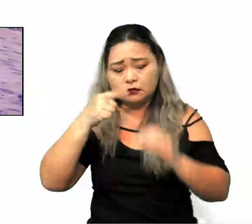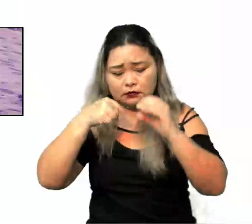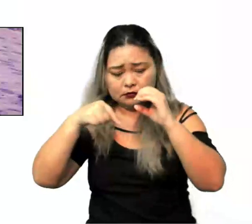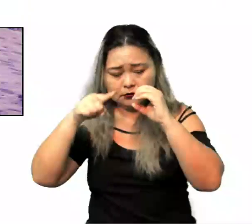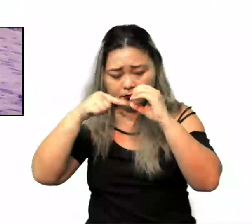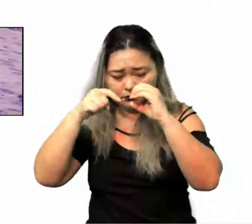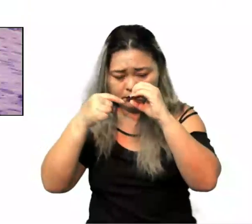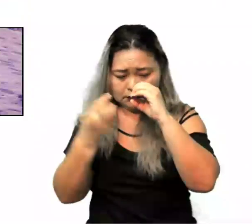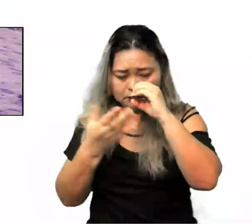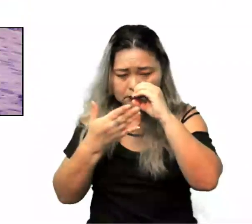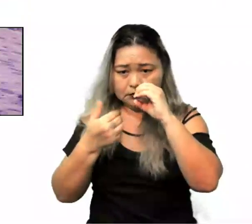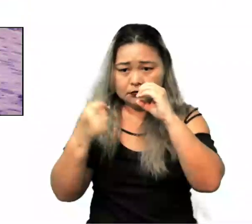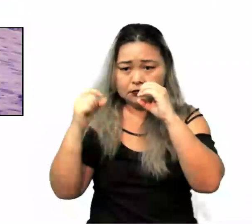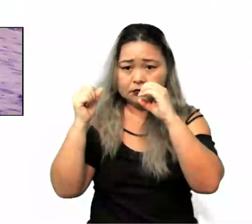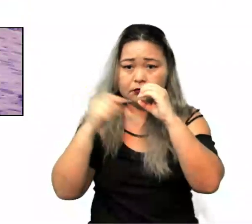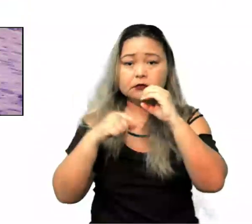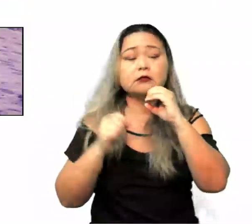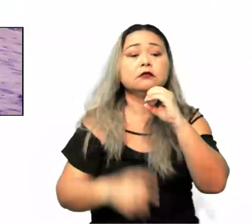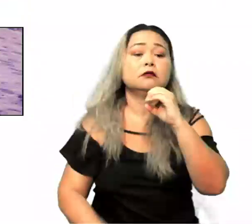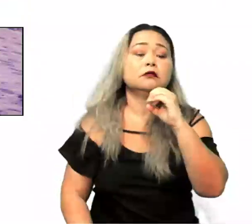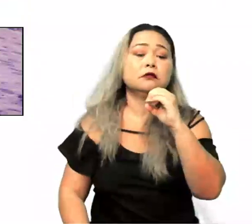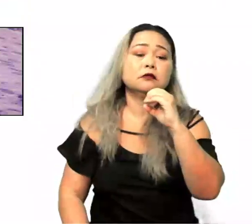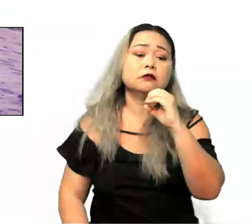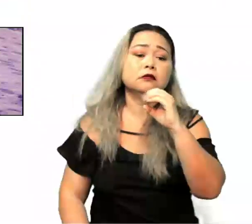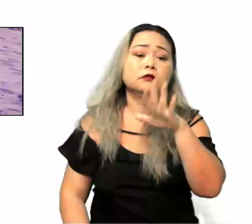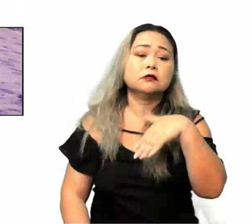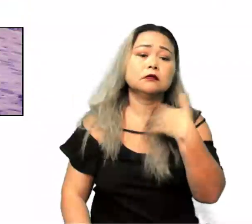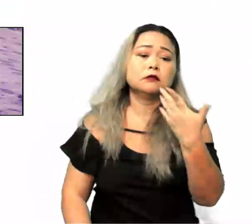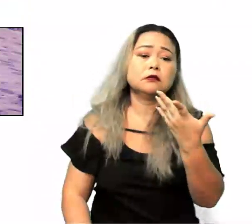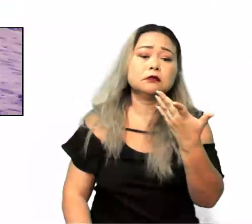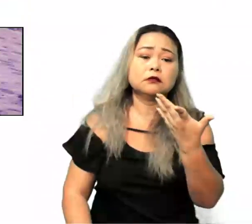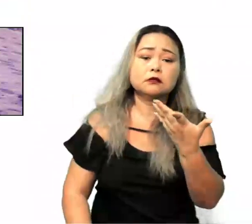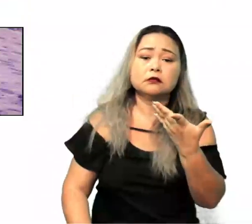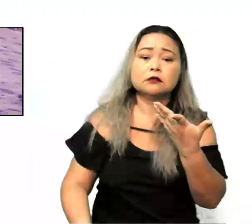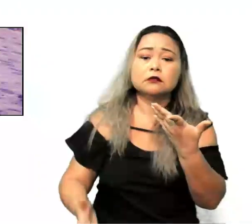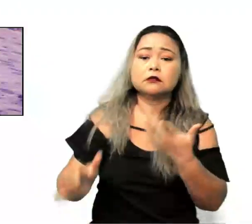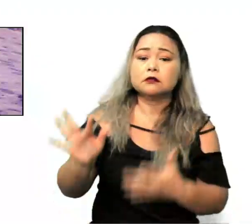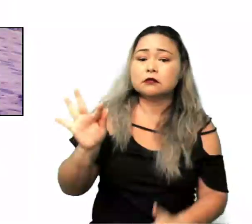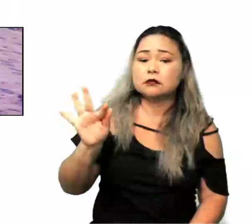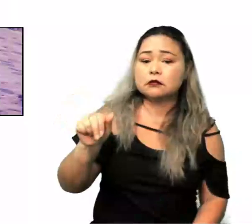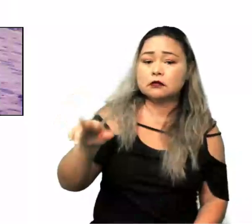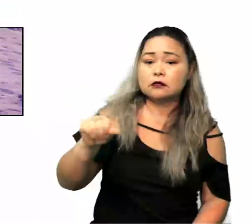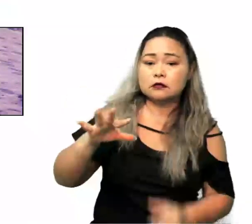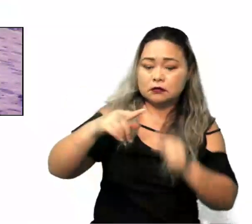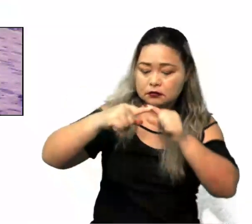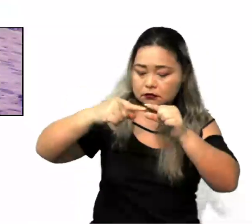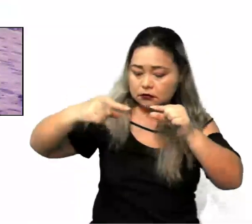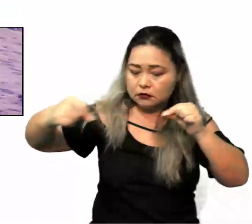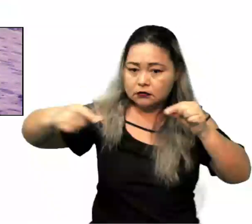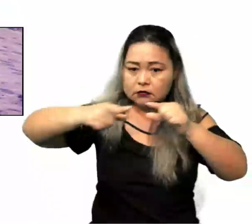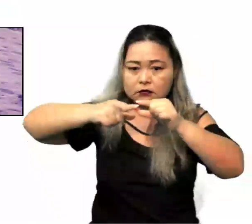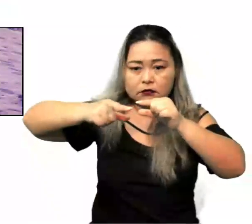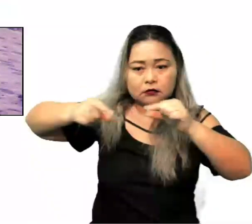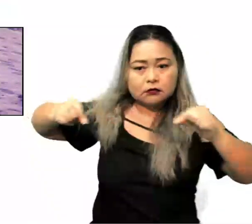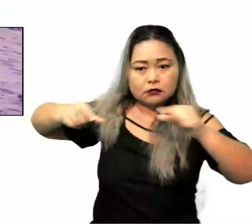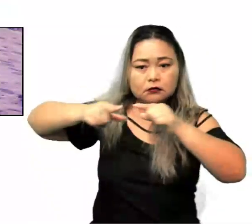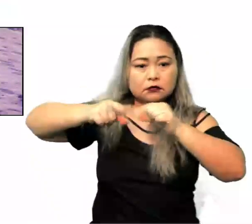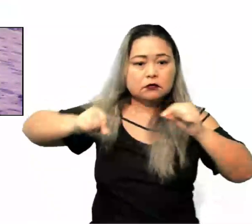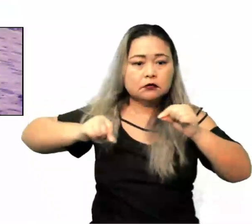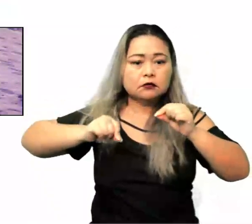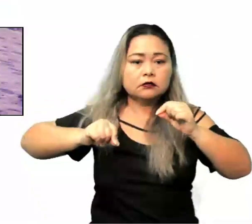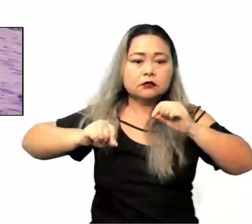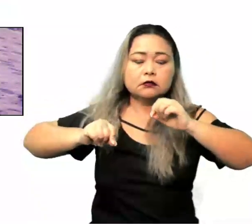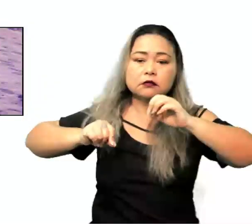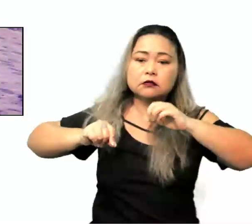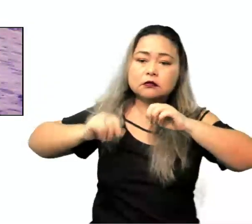ovócito secundário, que é a nomenclatura correta. Aí a gente está aqui vendo as células fusiformes, alongadas. E nós temos aqui também as